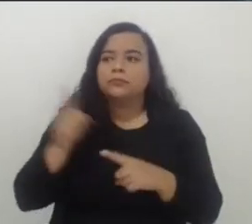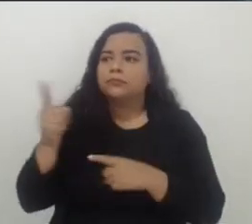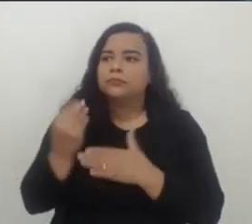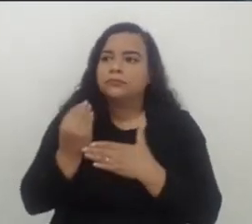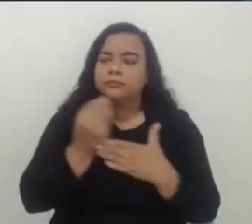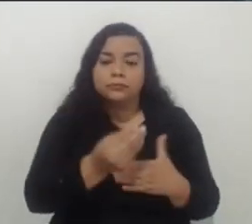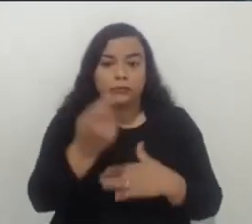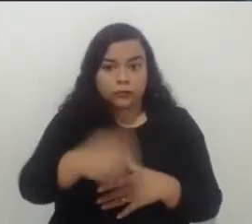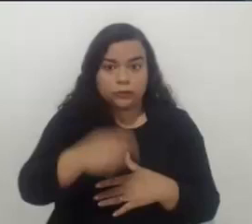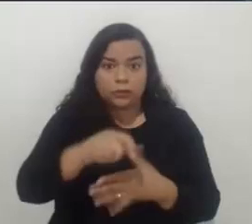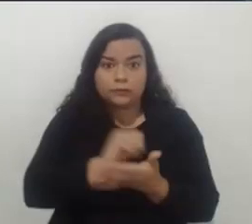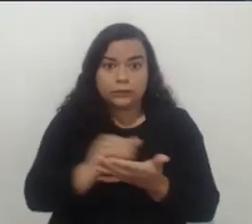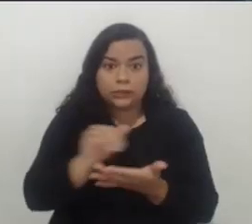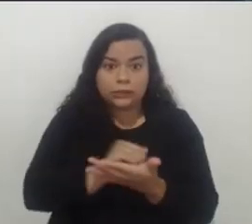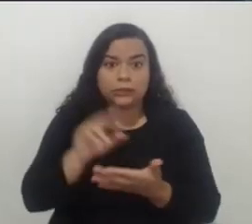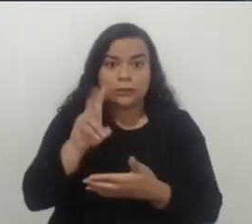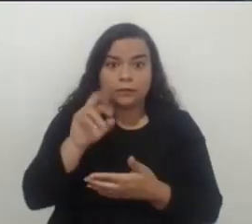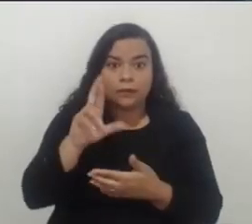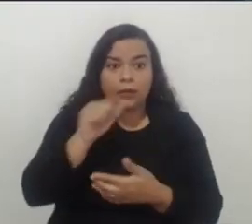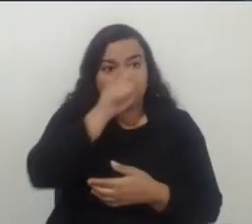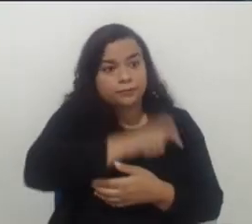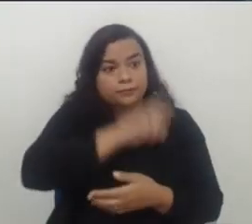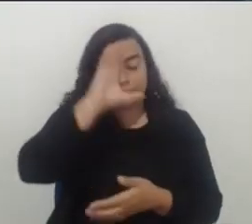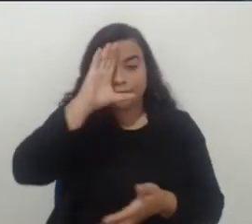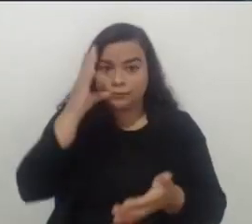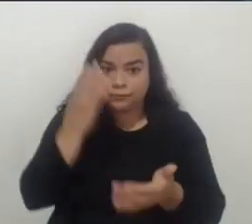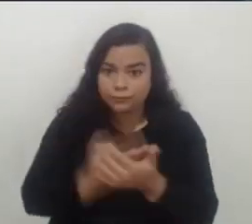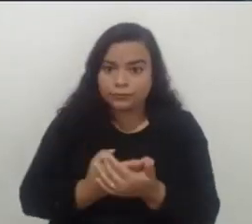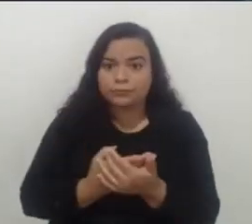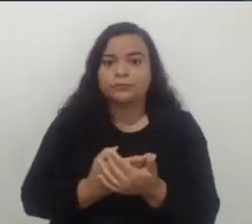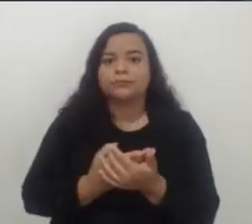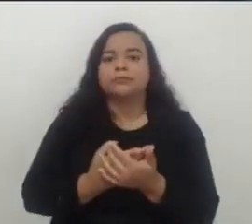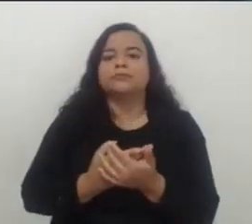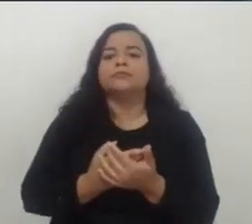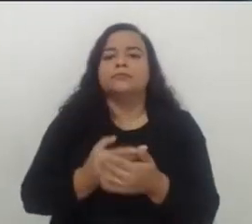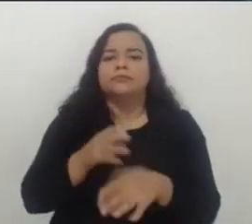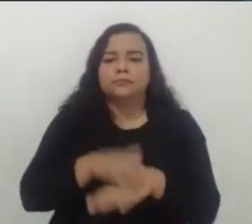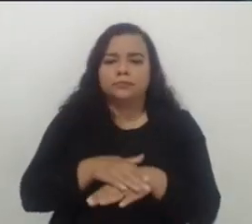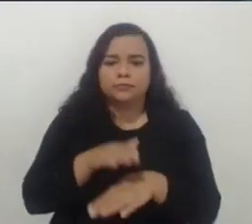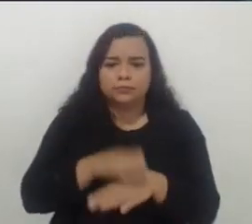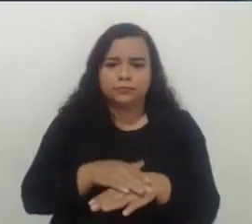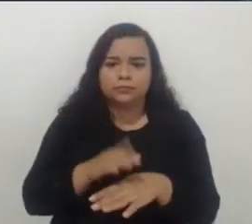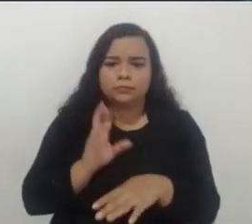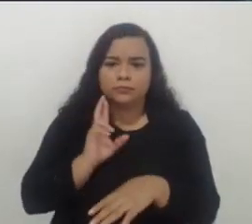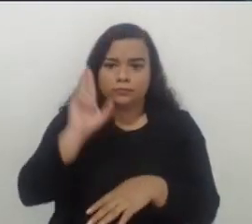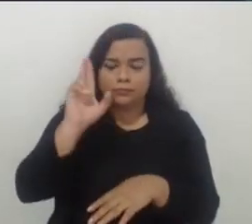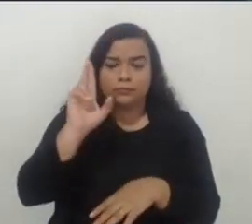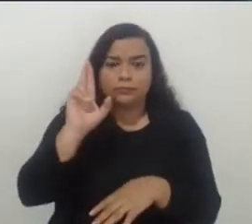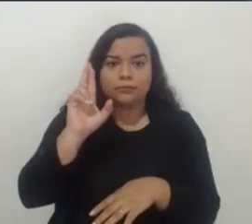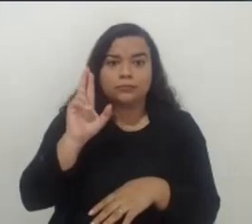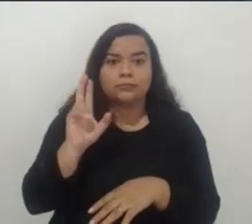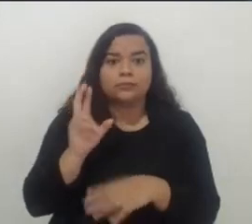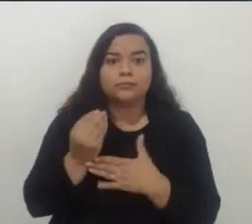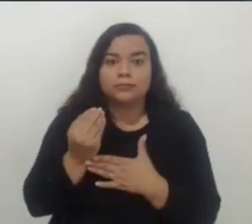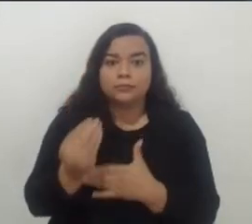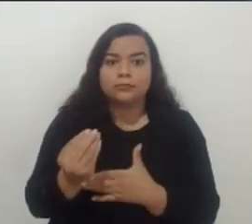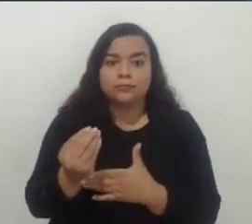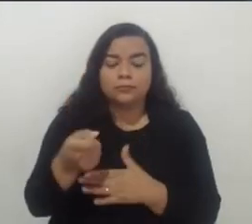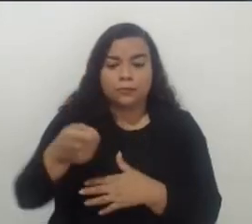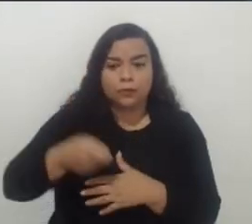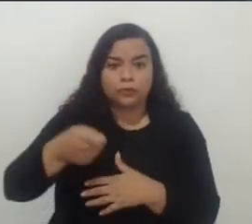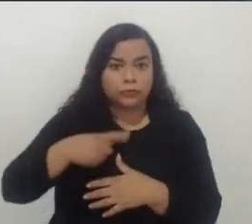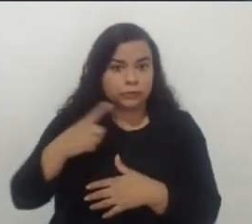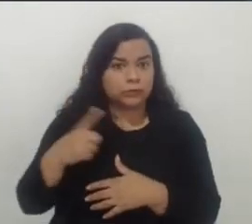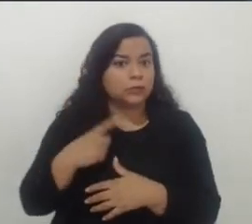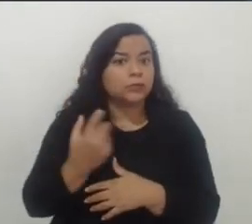Vara, a parte confiou que estava se desincumbindo do ônus que havia lhe sido imposto, não podendo, portanto,